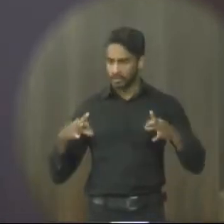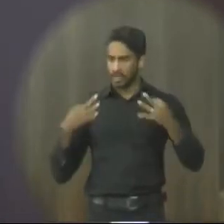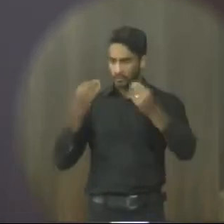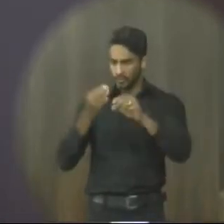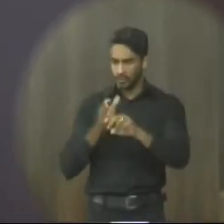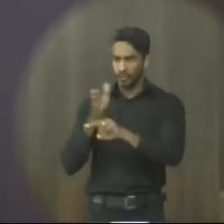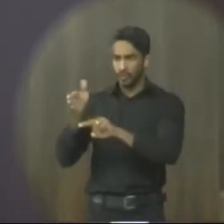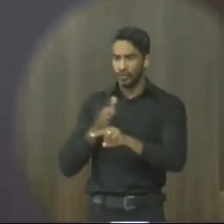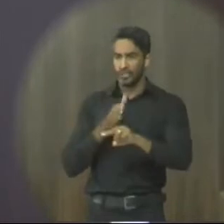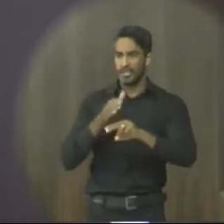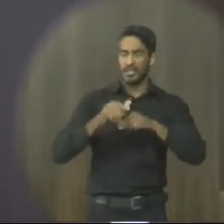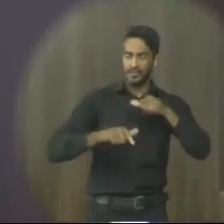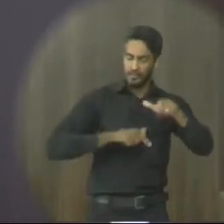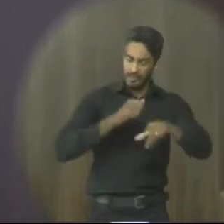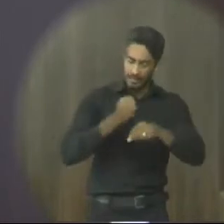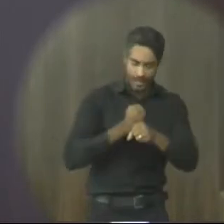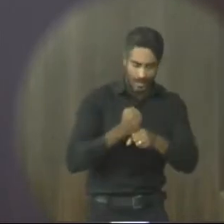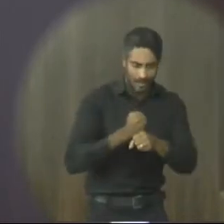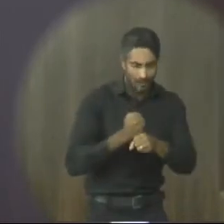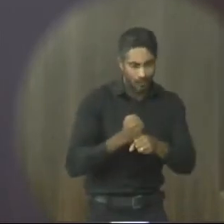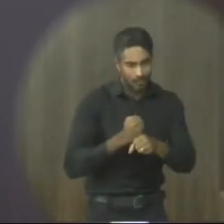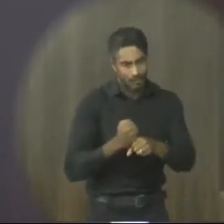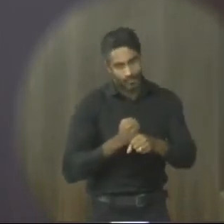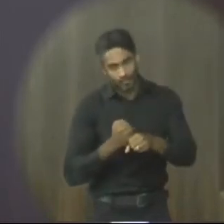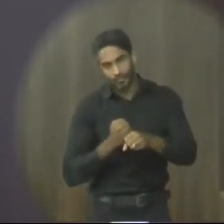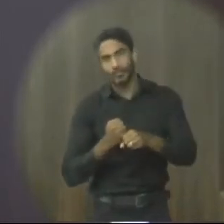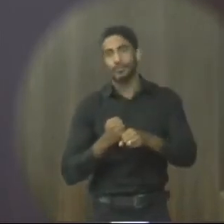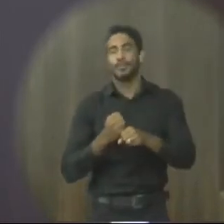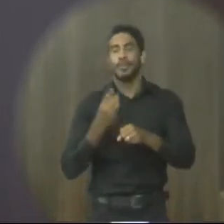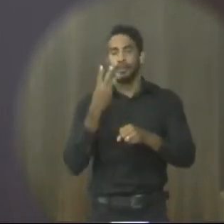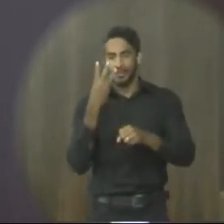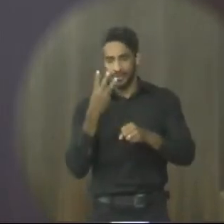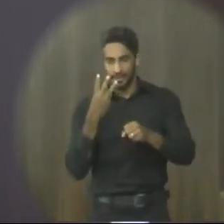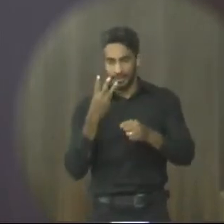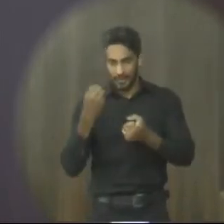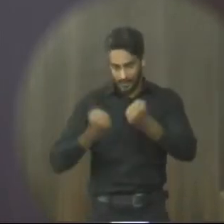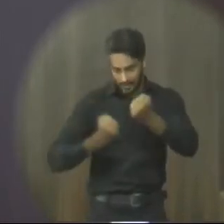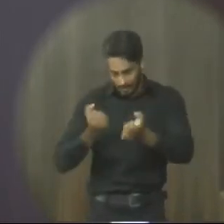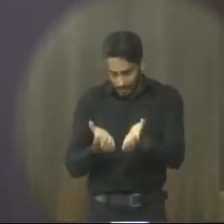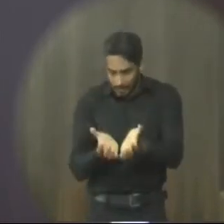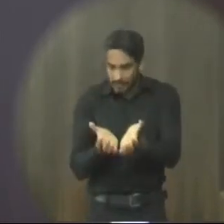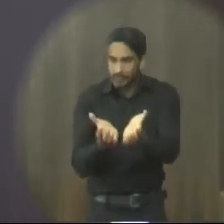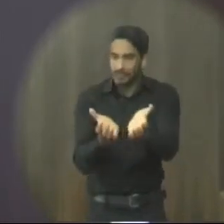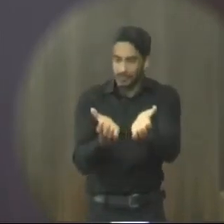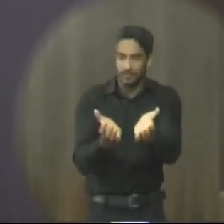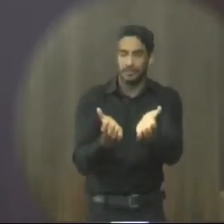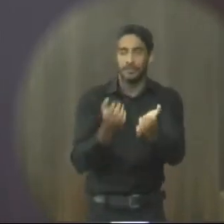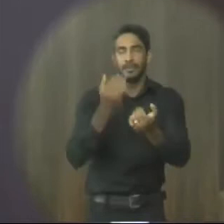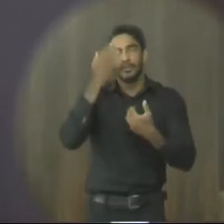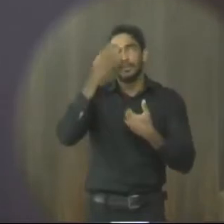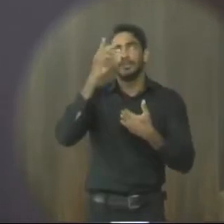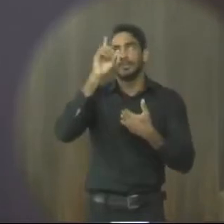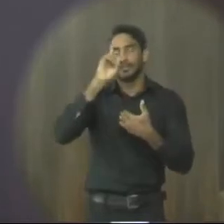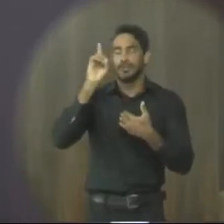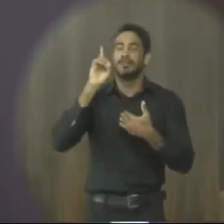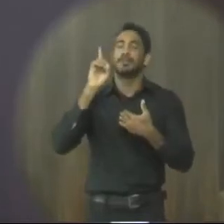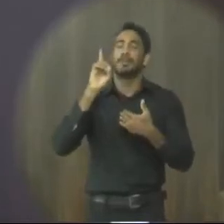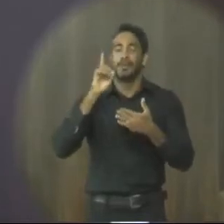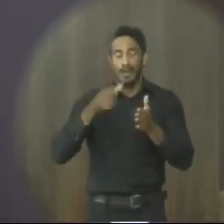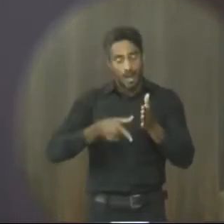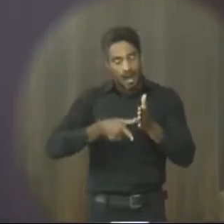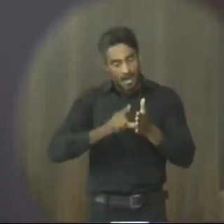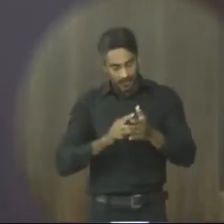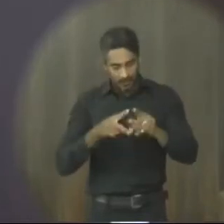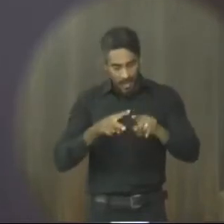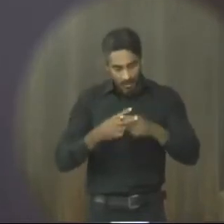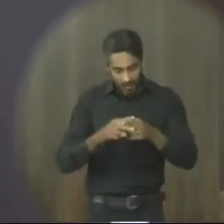acessos. Vamos trabalhar o ano todo aí com essas três patrulhas mecanizadas. E se Deus quiser, aí, quanto antes a gente vai estar